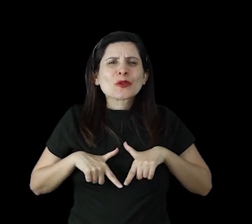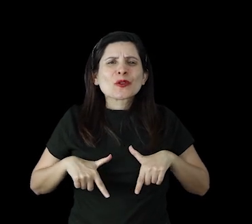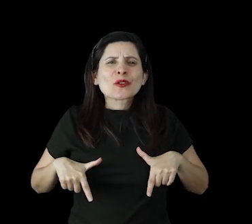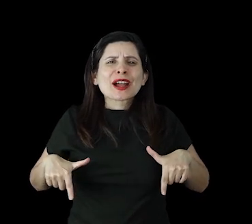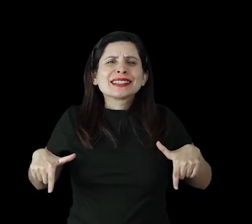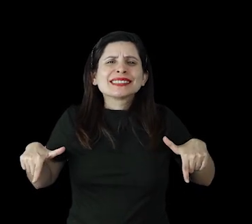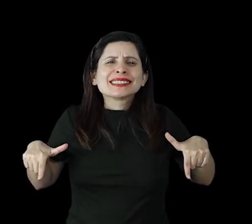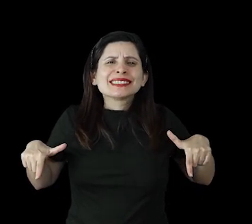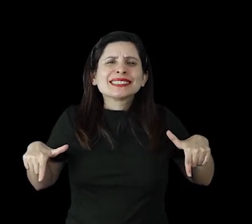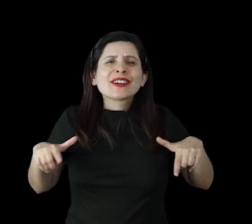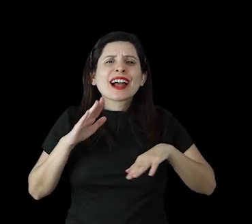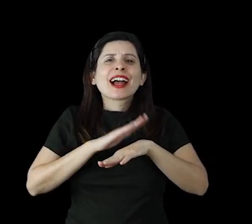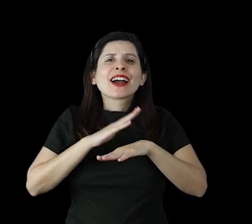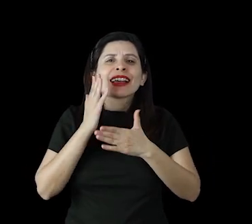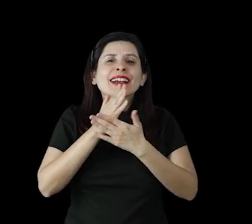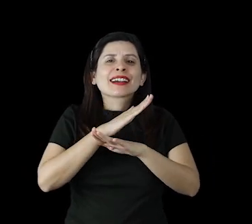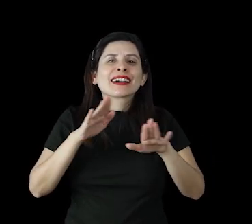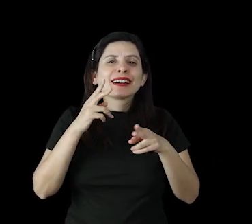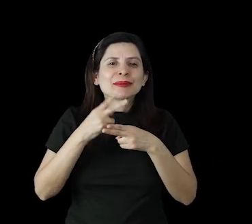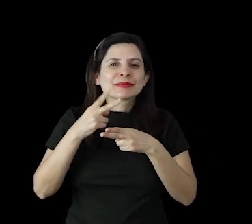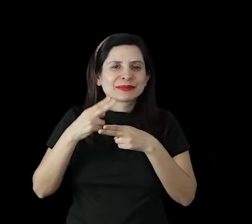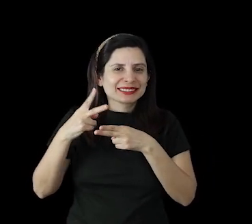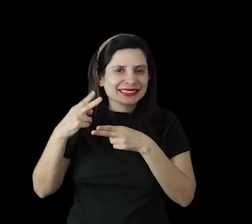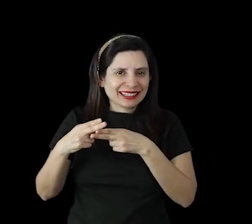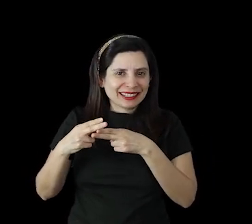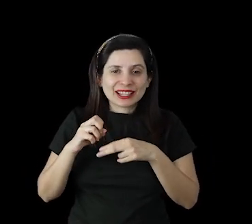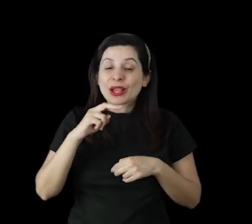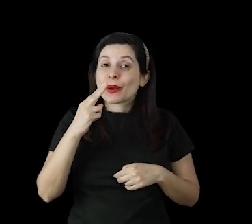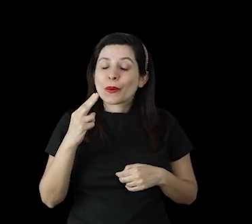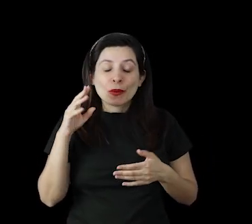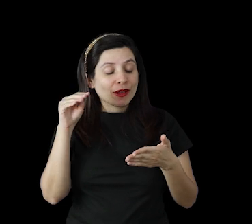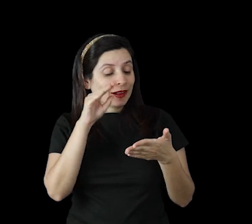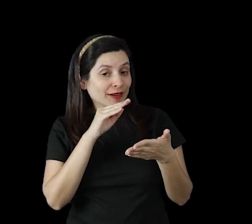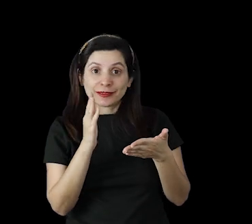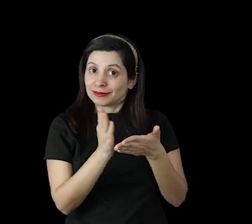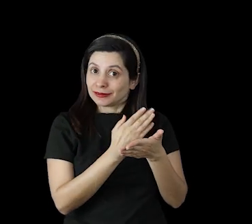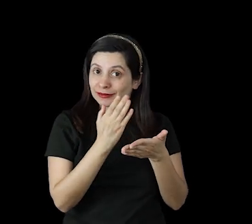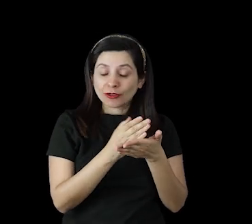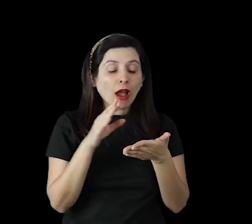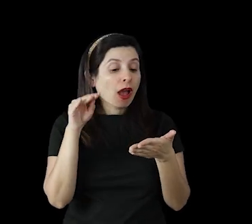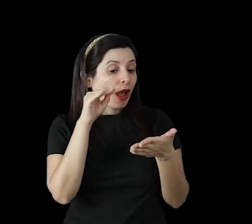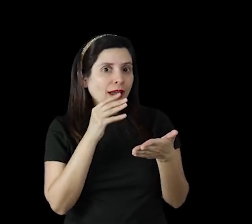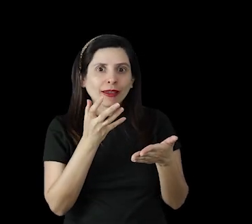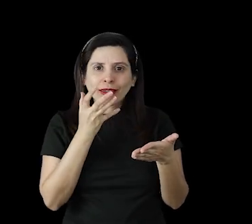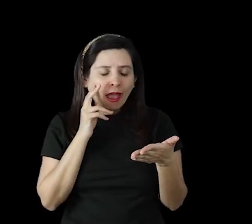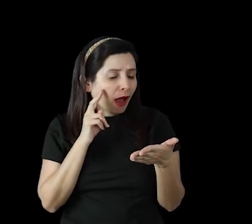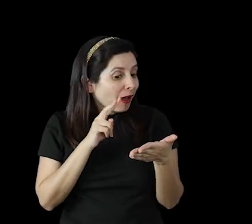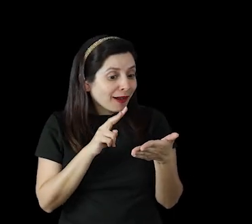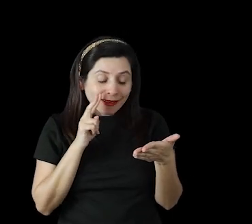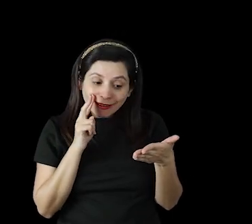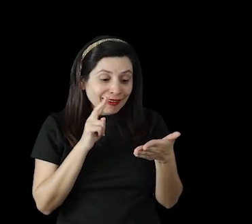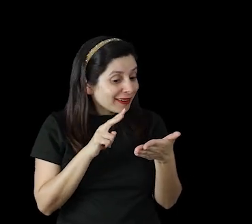uma série, que você está gostando, porque ou quando você lê um livro, né, porque você quer ficar com aquelas